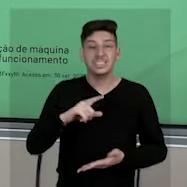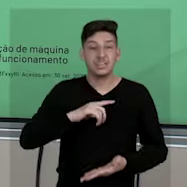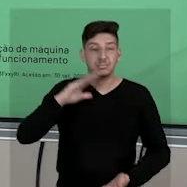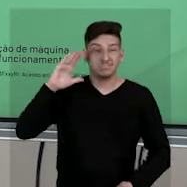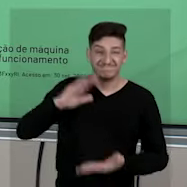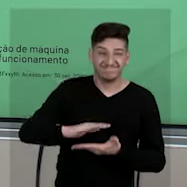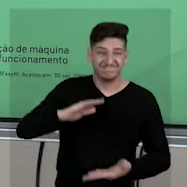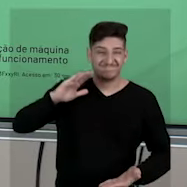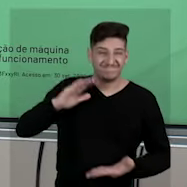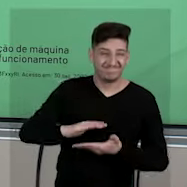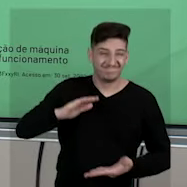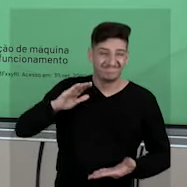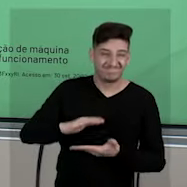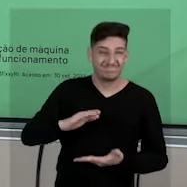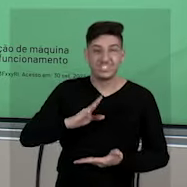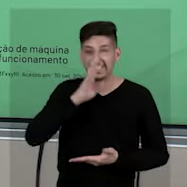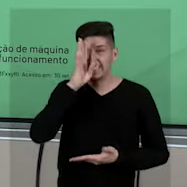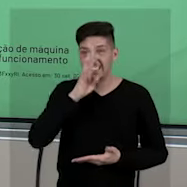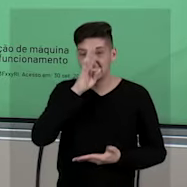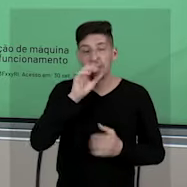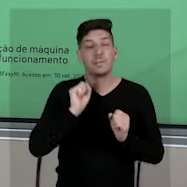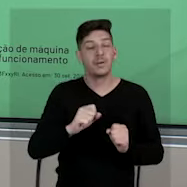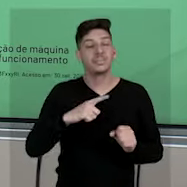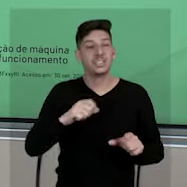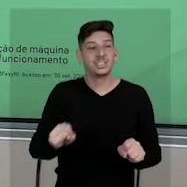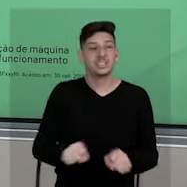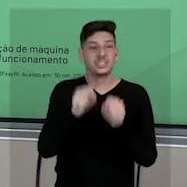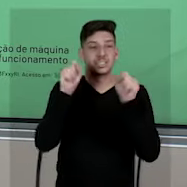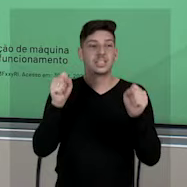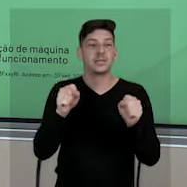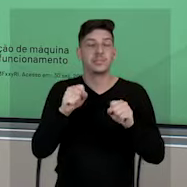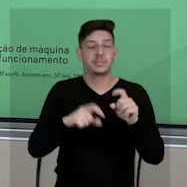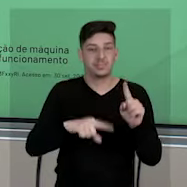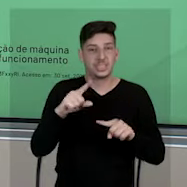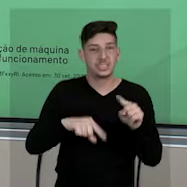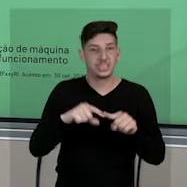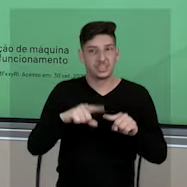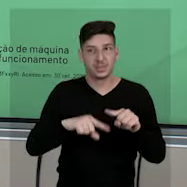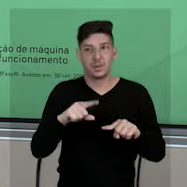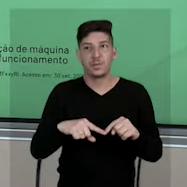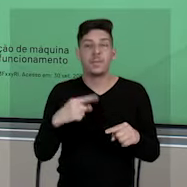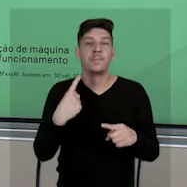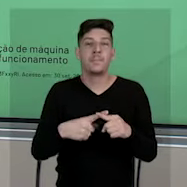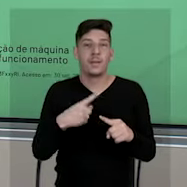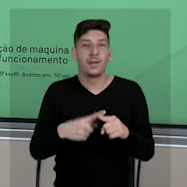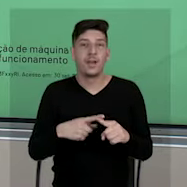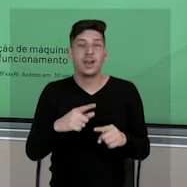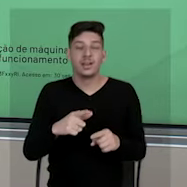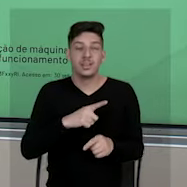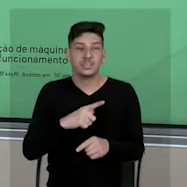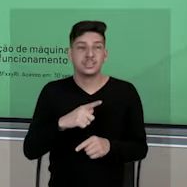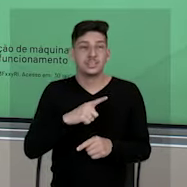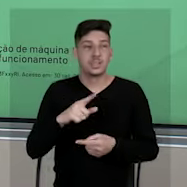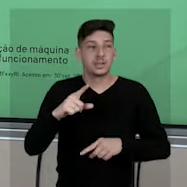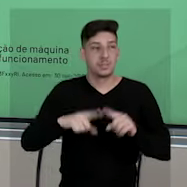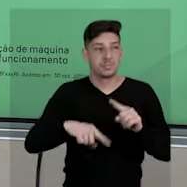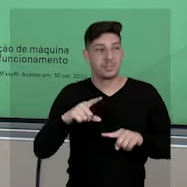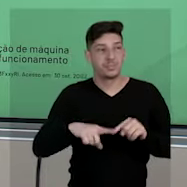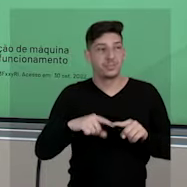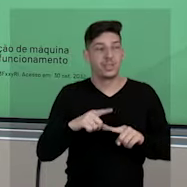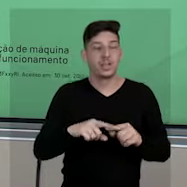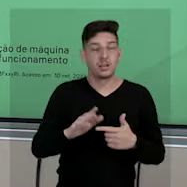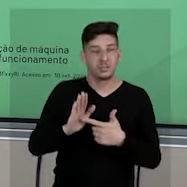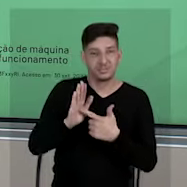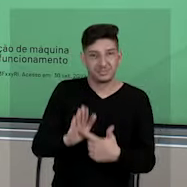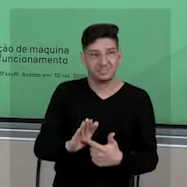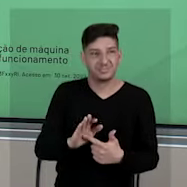daquele sistema, a tendência é danificar as partes que compõem ali. Por quê? Porque aí você vai ter o material que está exposto,